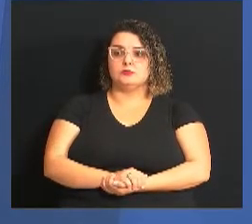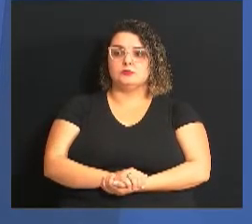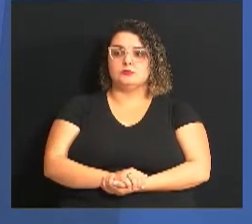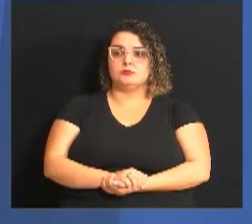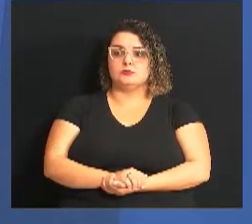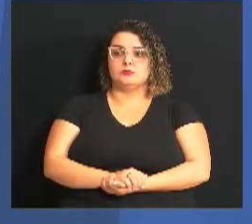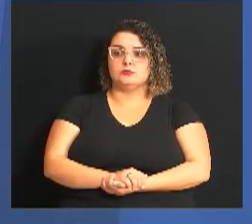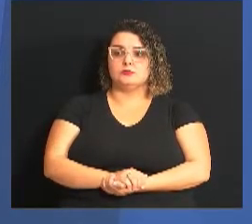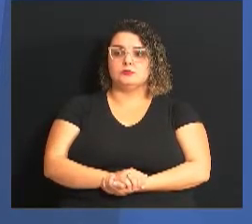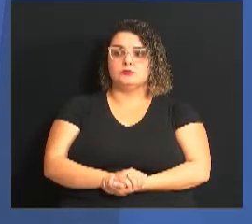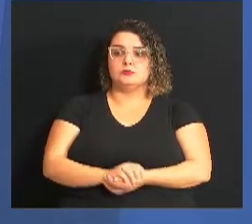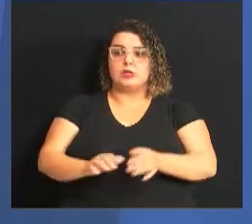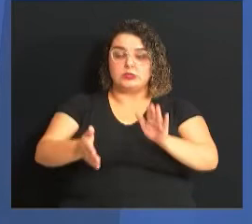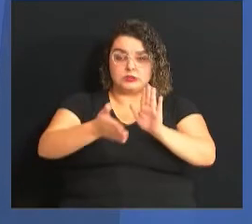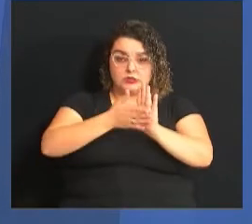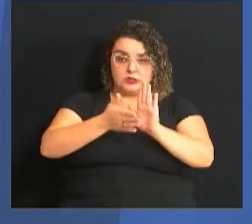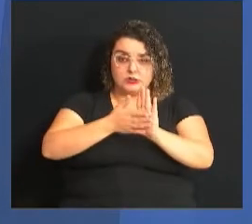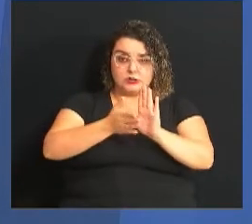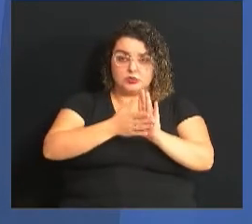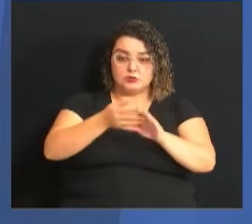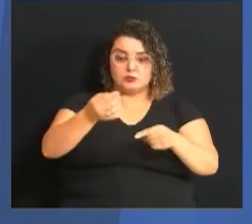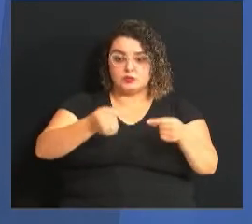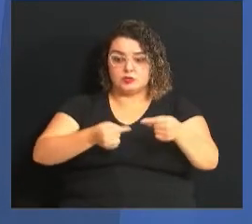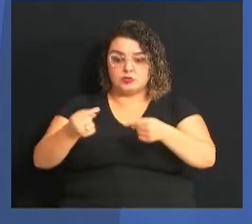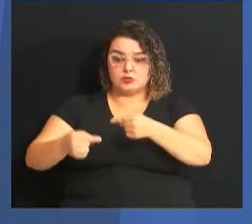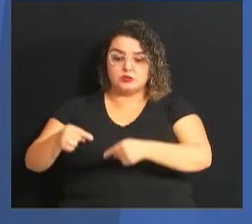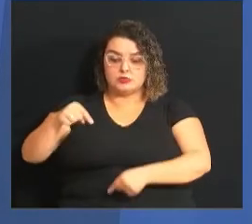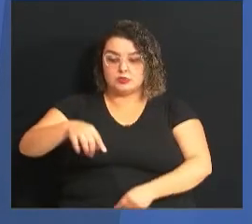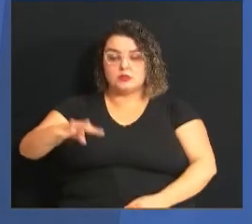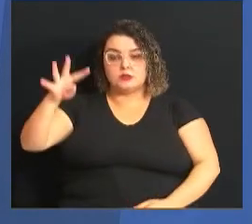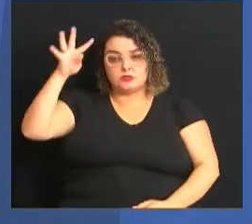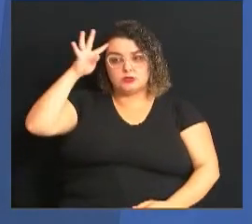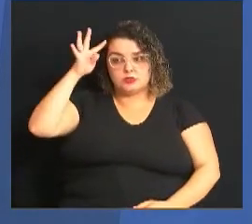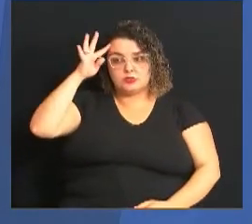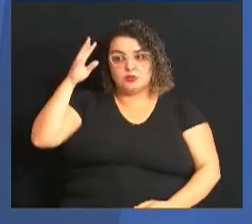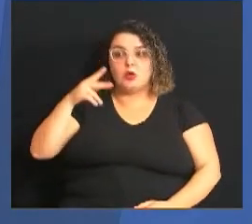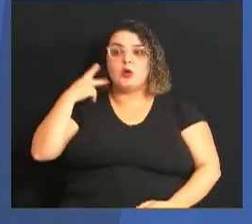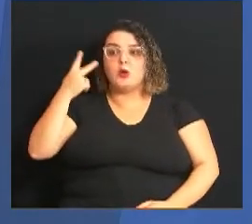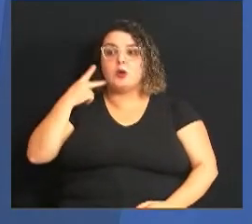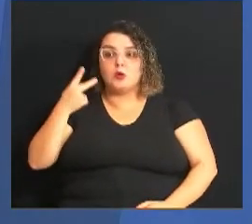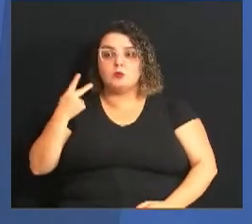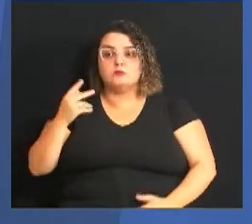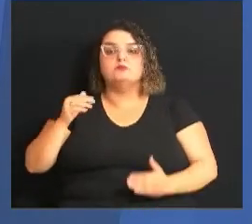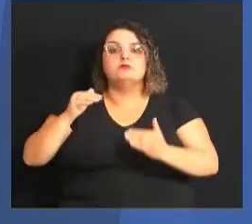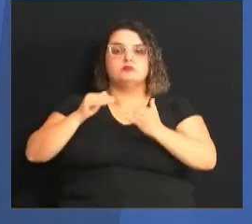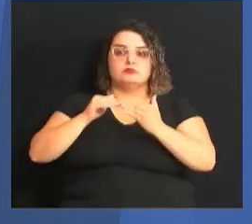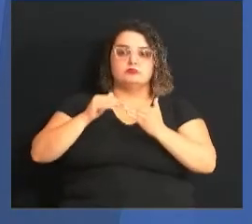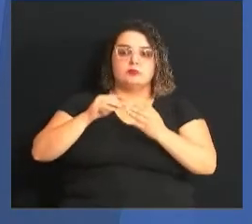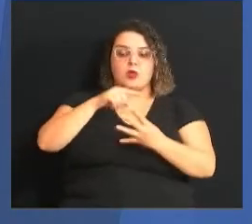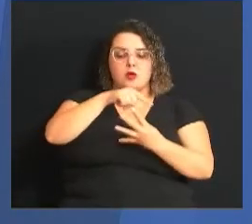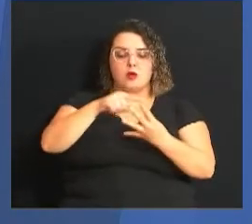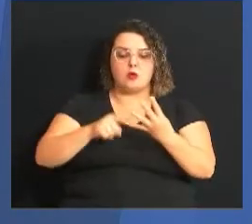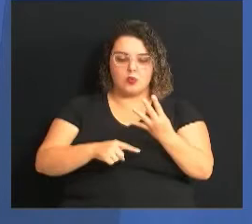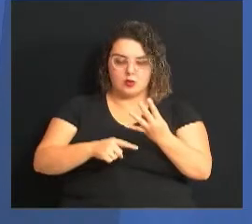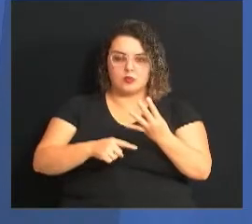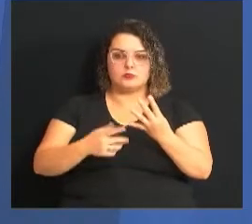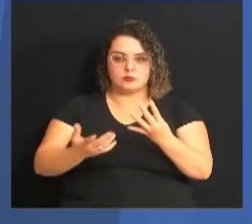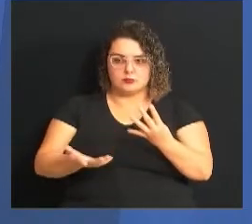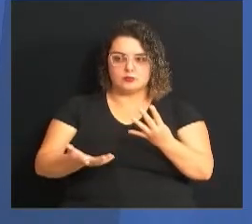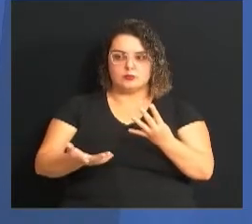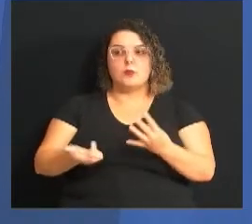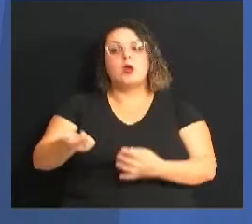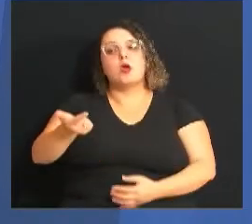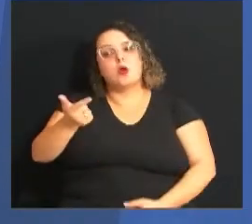Olha, das propostas discutidas nesta quarta-feira, os vereadores deram parecer favorável a 4. Assim, elas